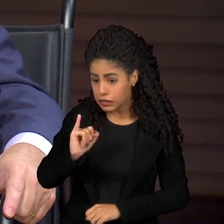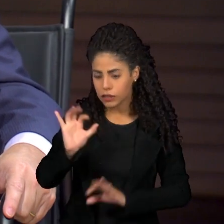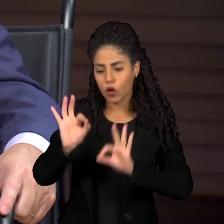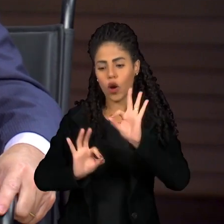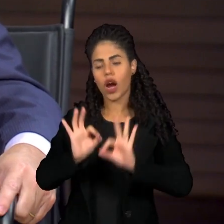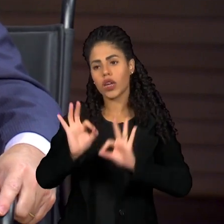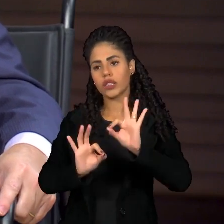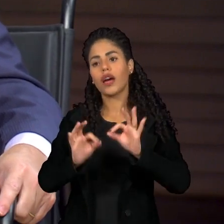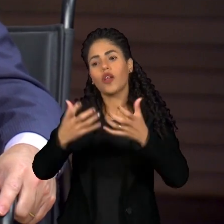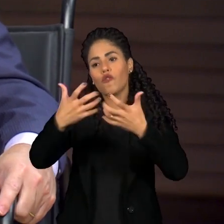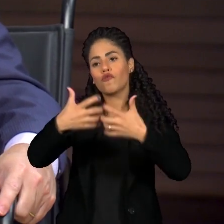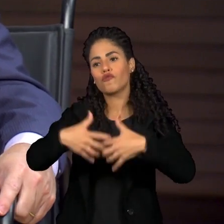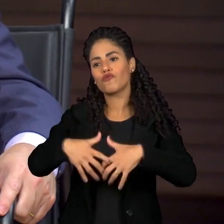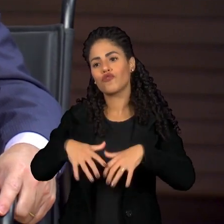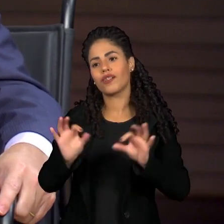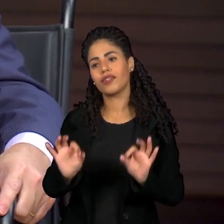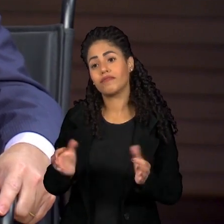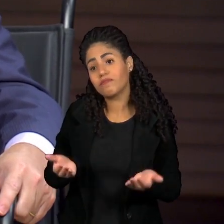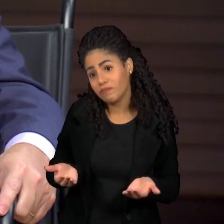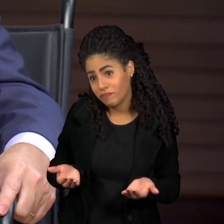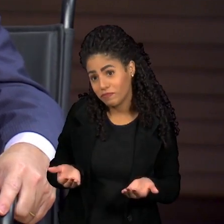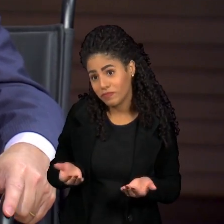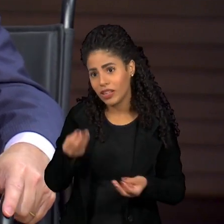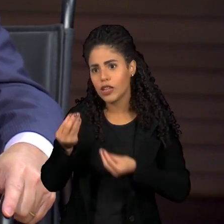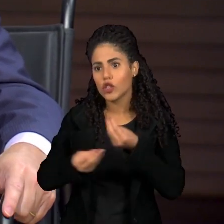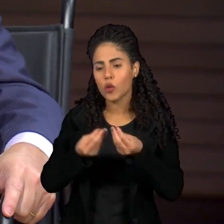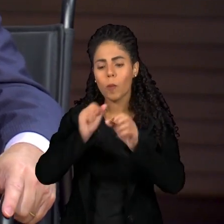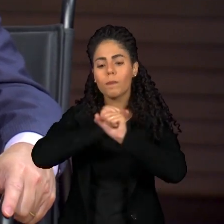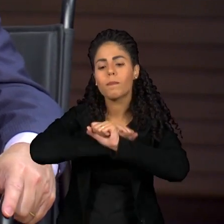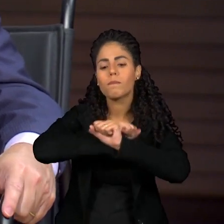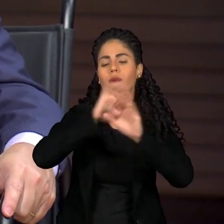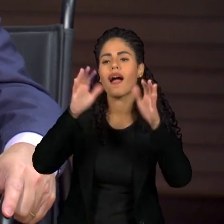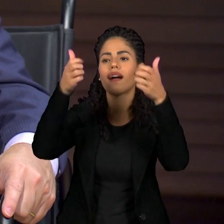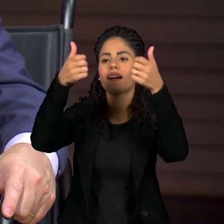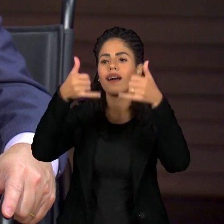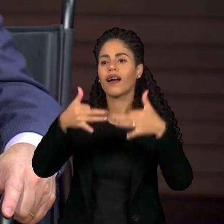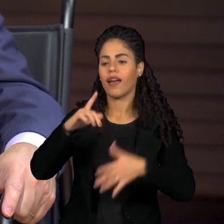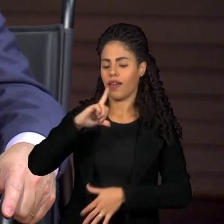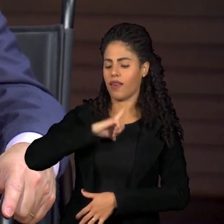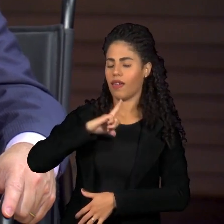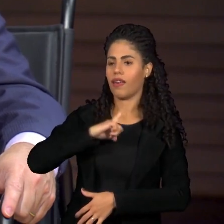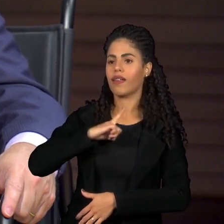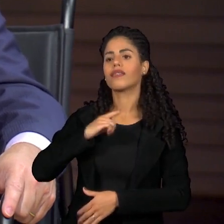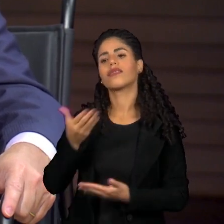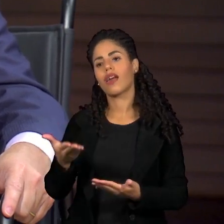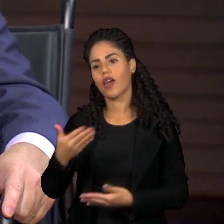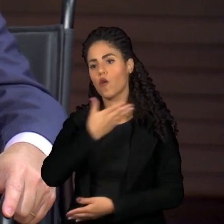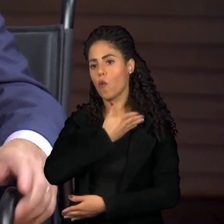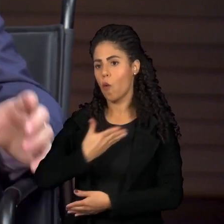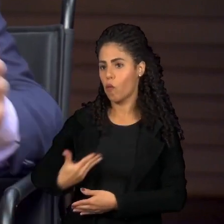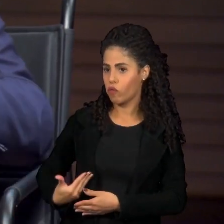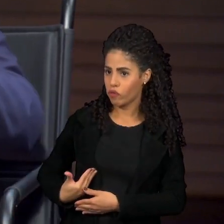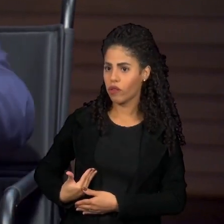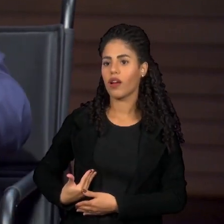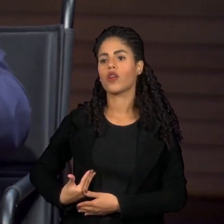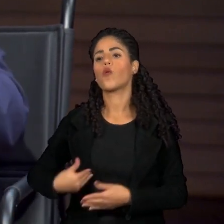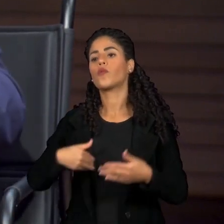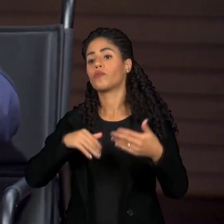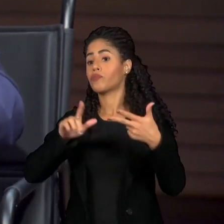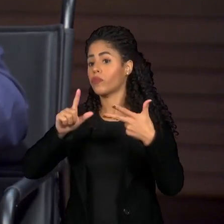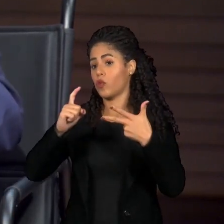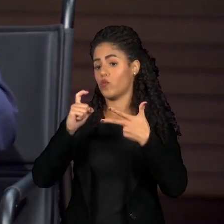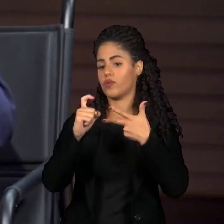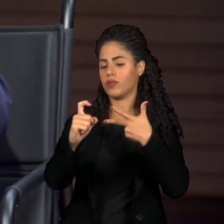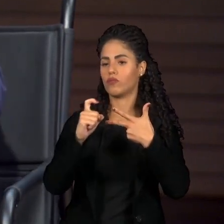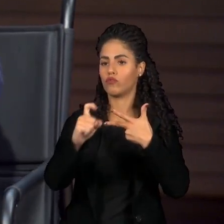comanda o processo legislativo. Isso fica muito claro sempre quando tem governos no executivo de esquerda, porque aí tem